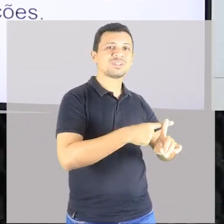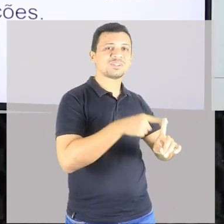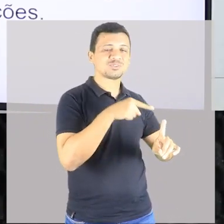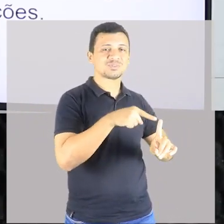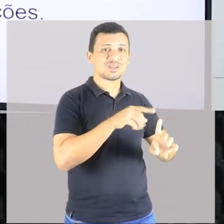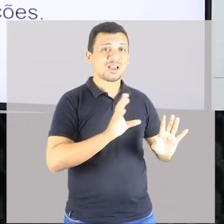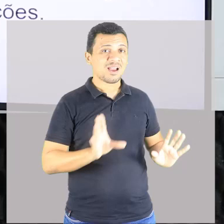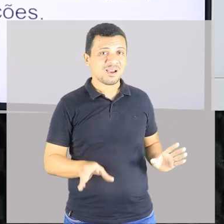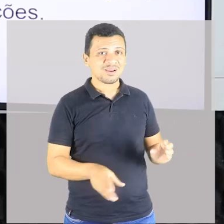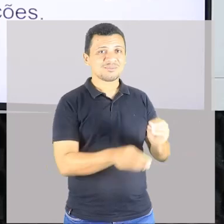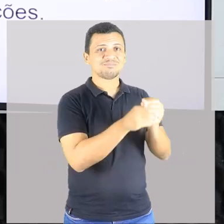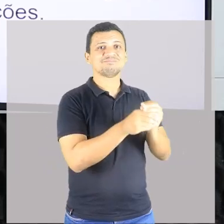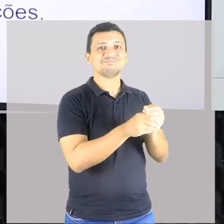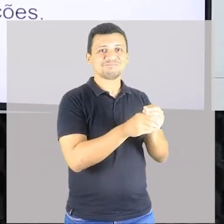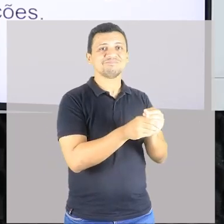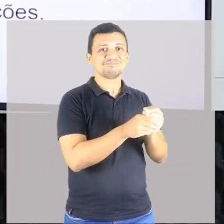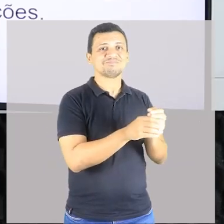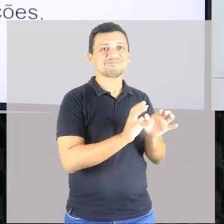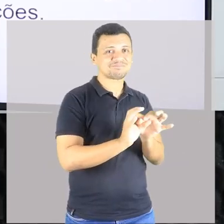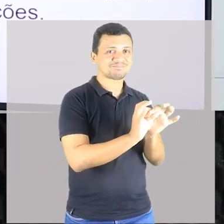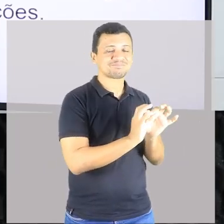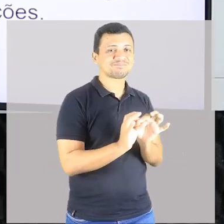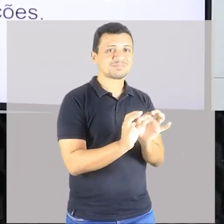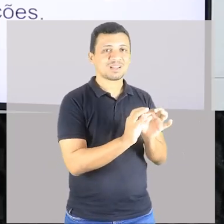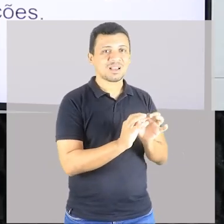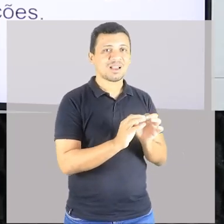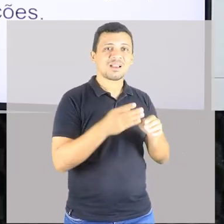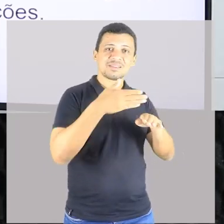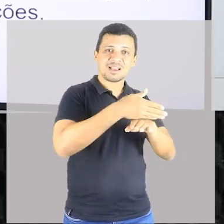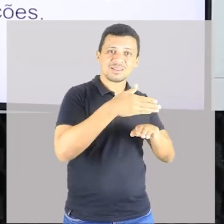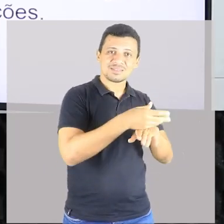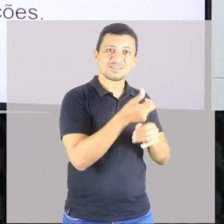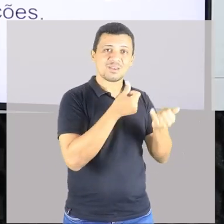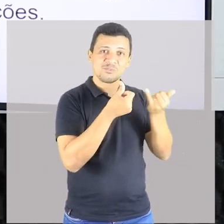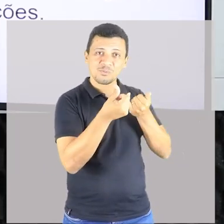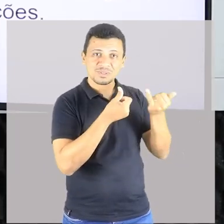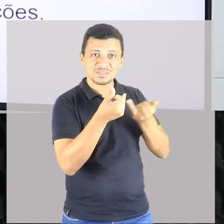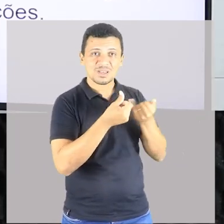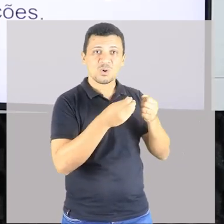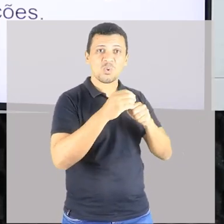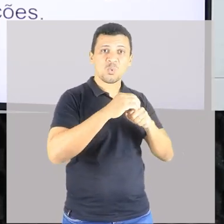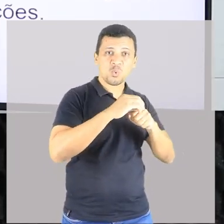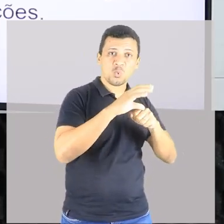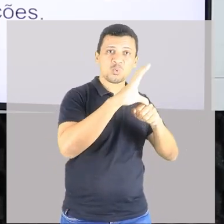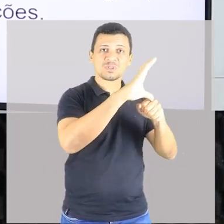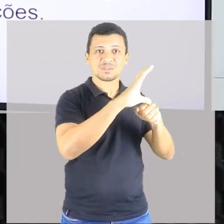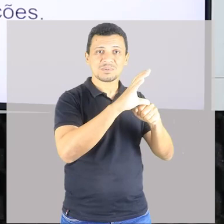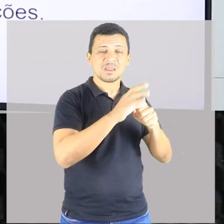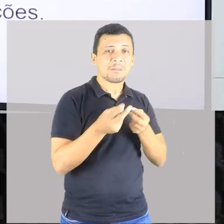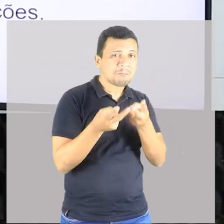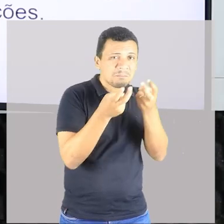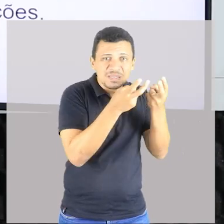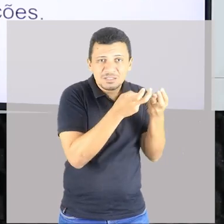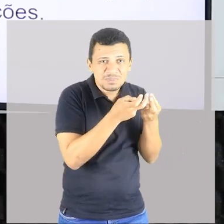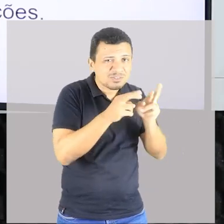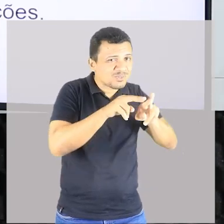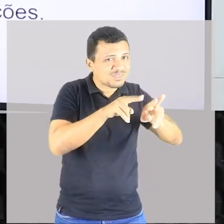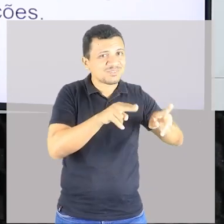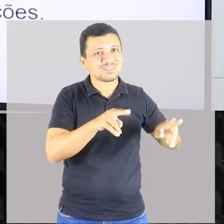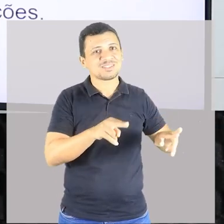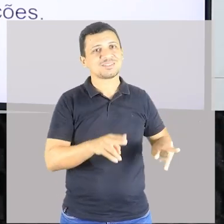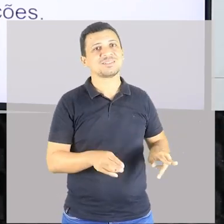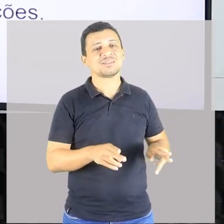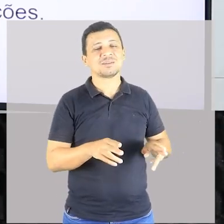em si é uma vantagem. Nós temos maior acesso a informações, conhecimento, perspectivas diversas.